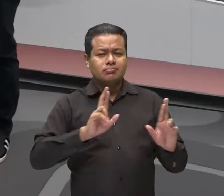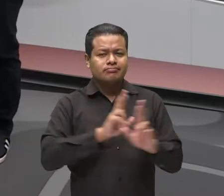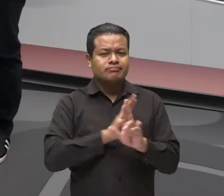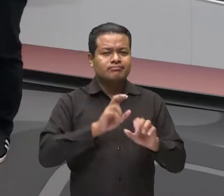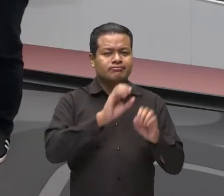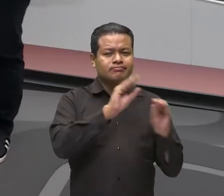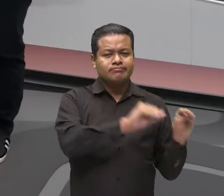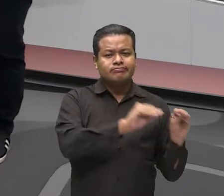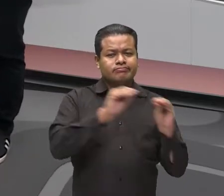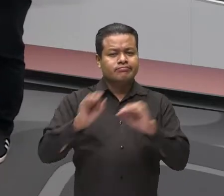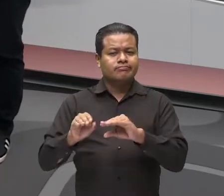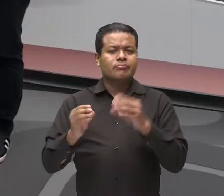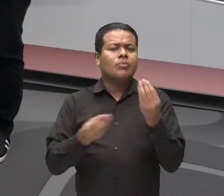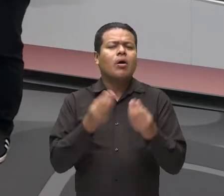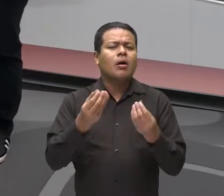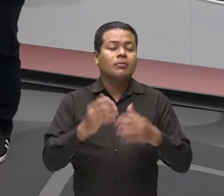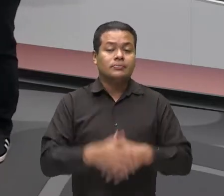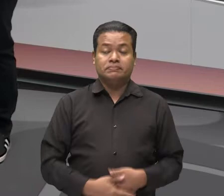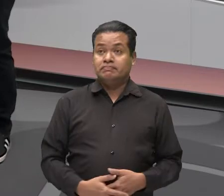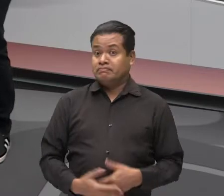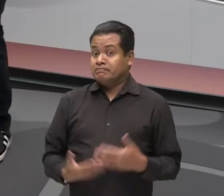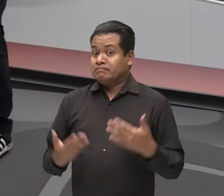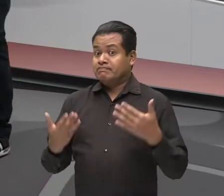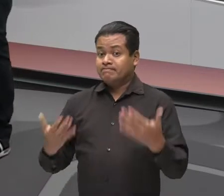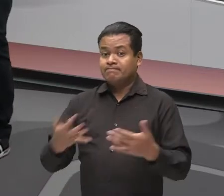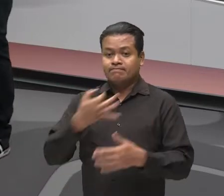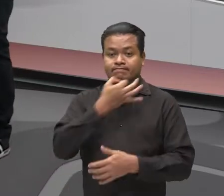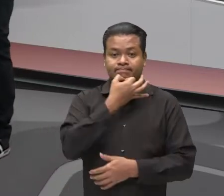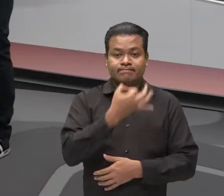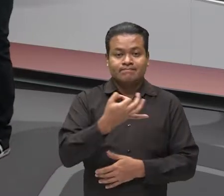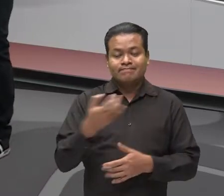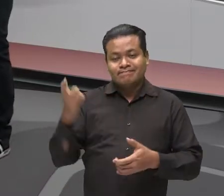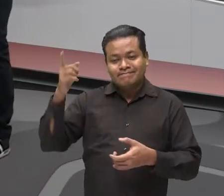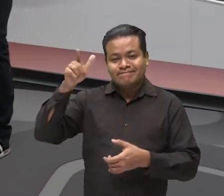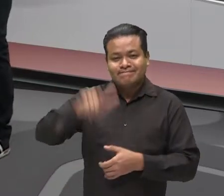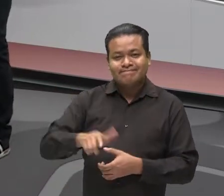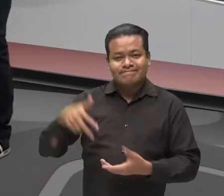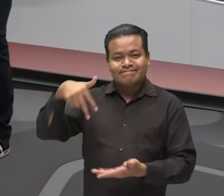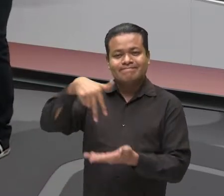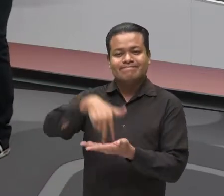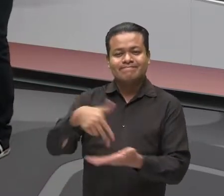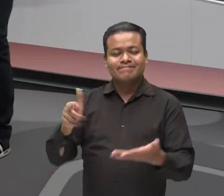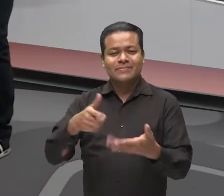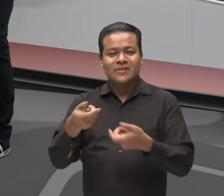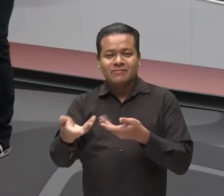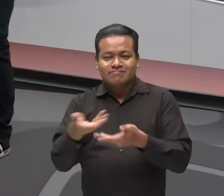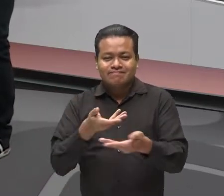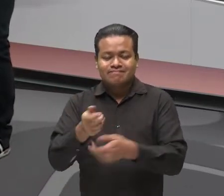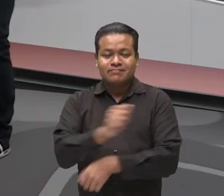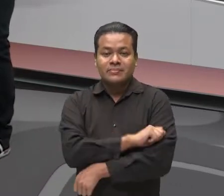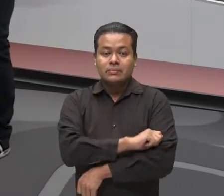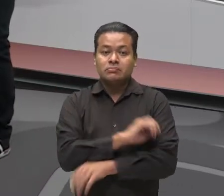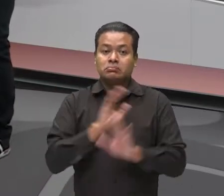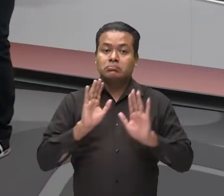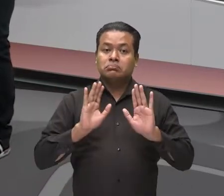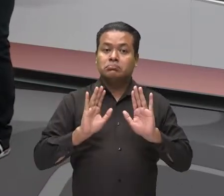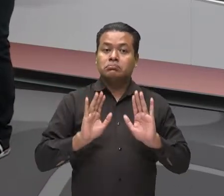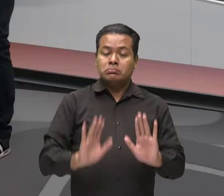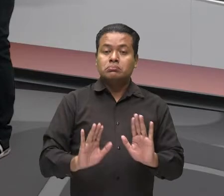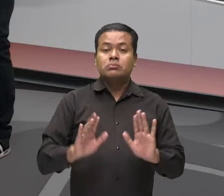imigração, professor? Então, professor Jefferson, é bom estar aqui de novo com você, com os alunos, e aí a gente vai ver